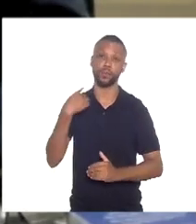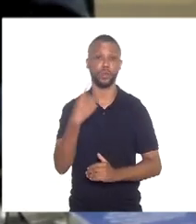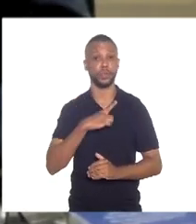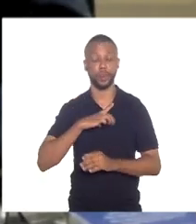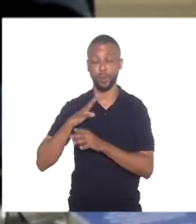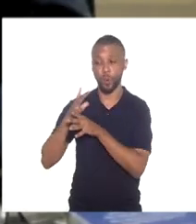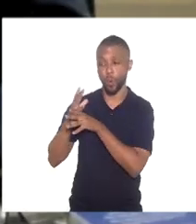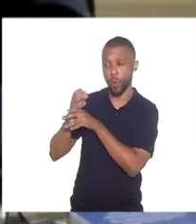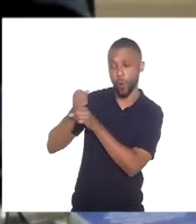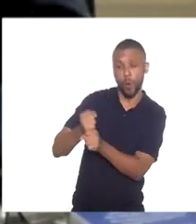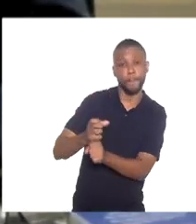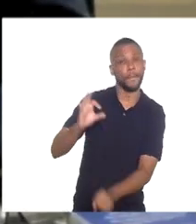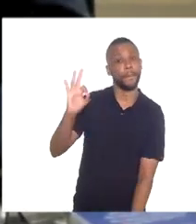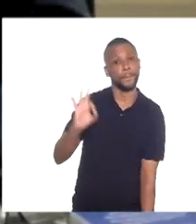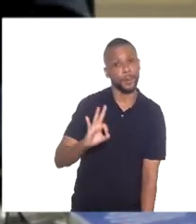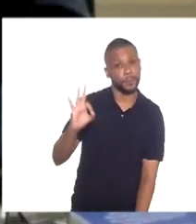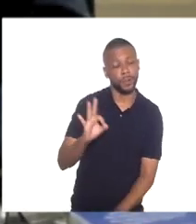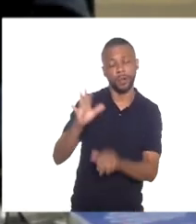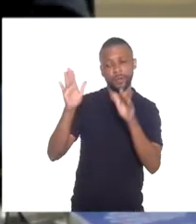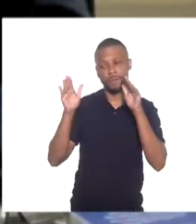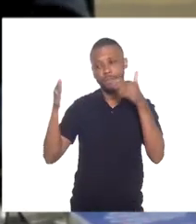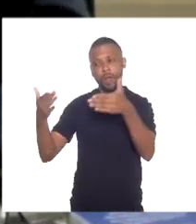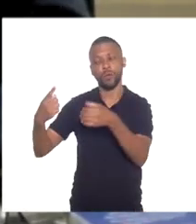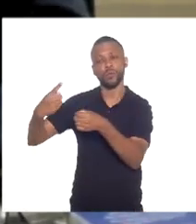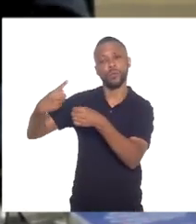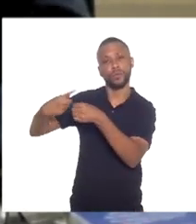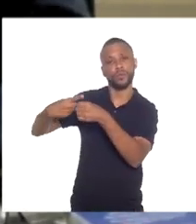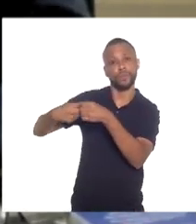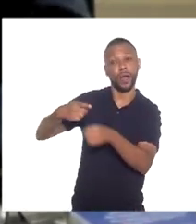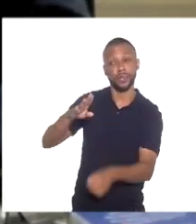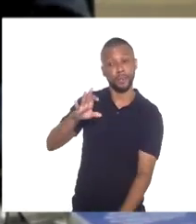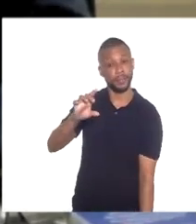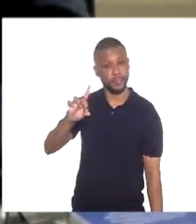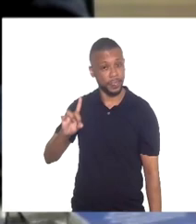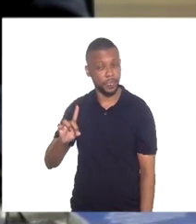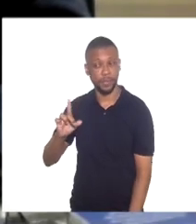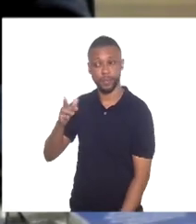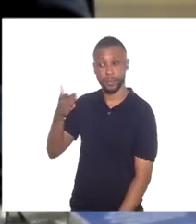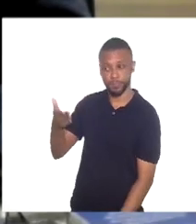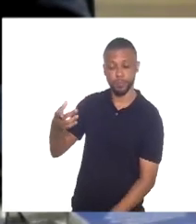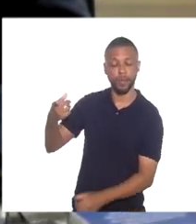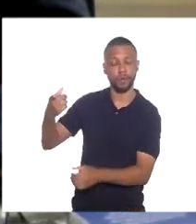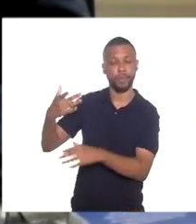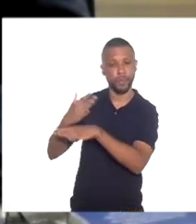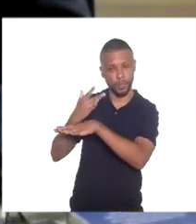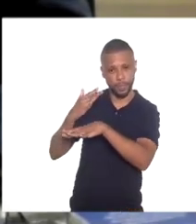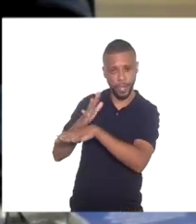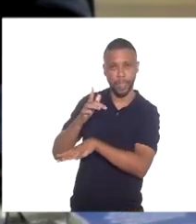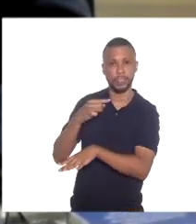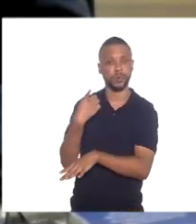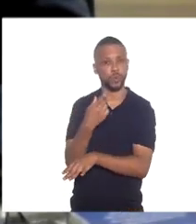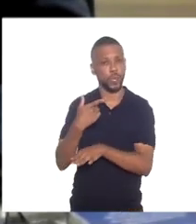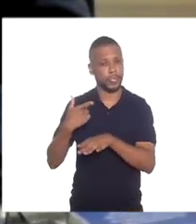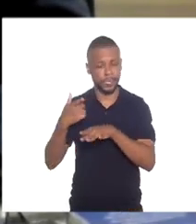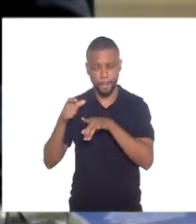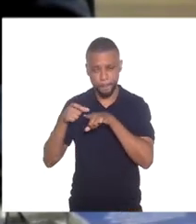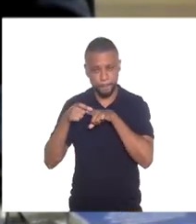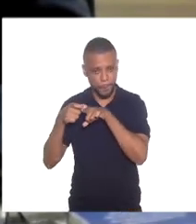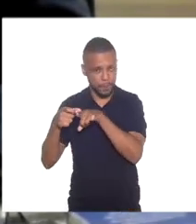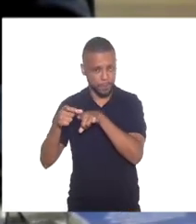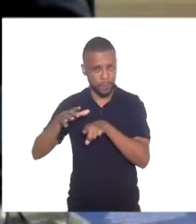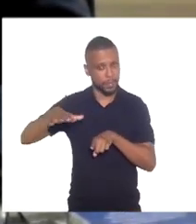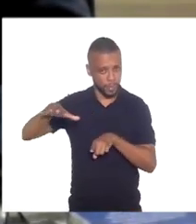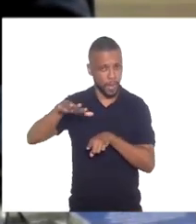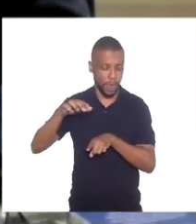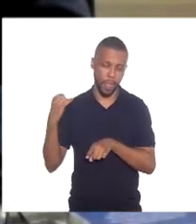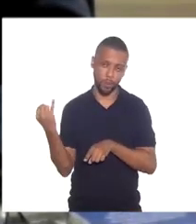Deal da periferia metropolitana que a gente precisa tanto para o nosso estado do Rio de Janeiro, para a nossa periferia metropolitana.